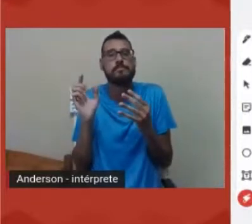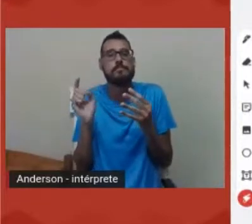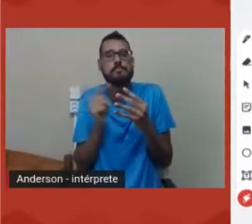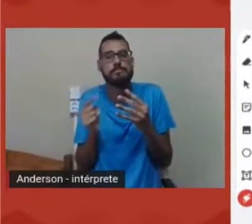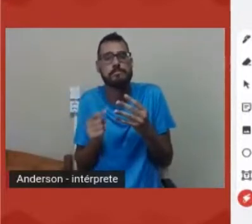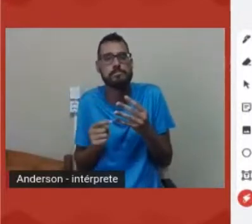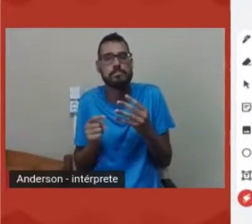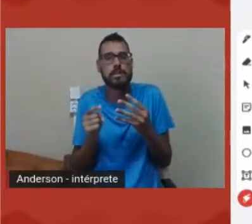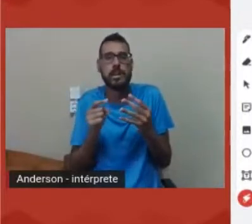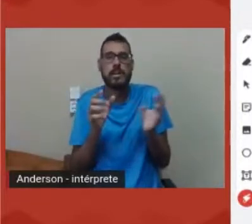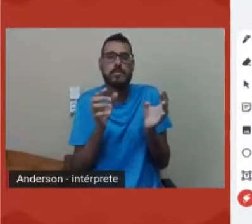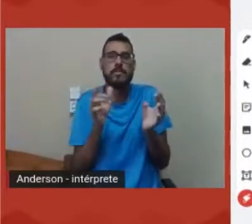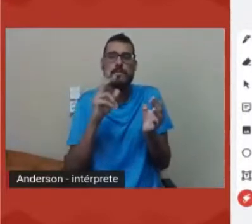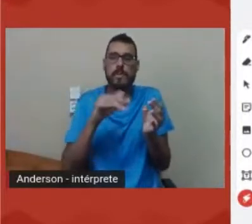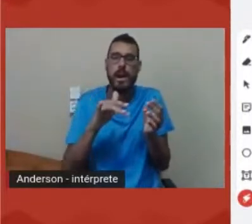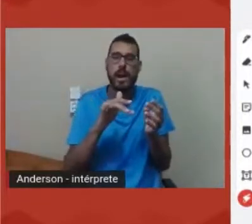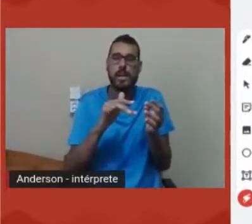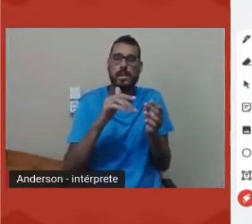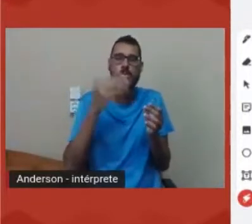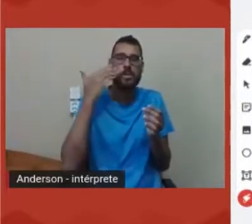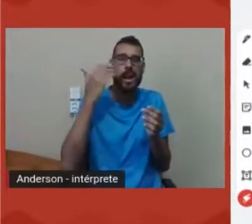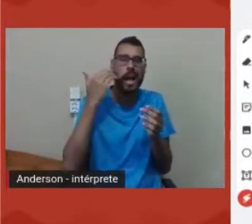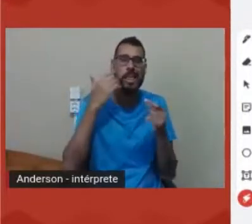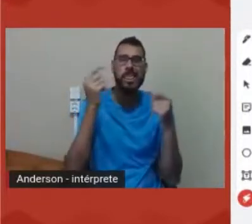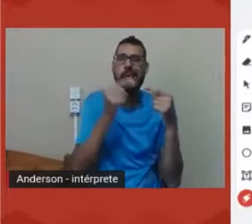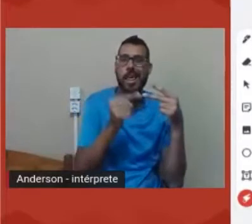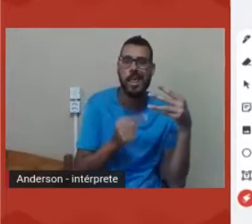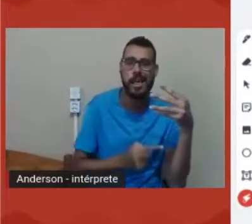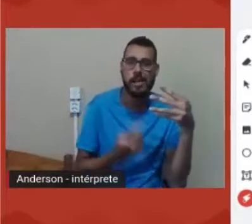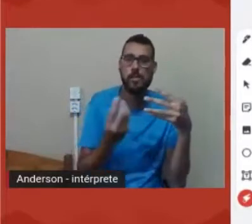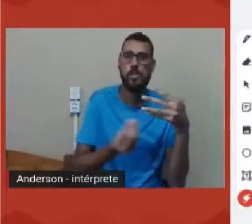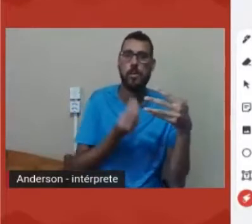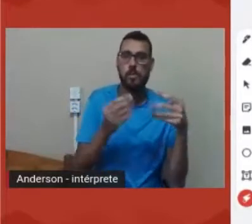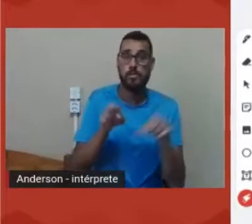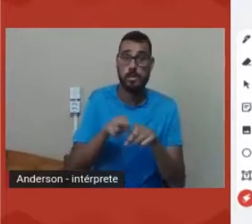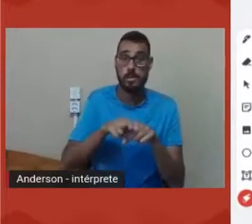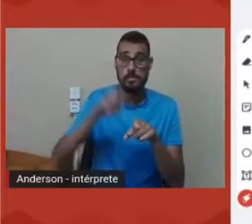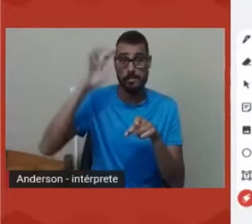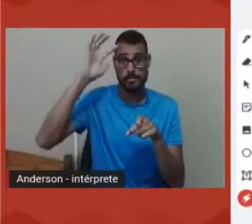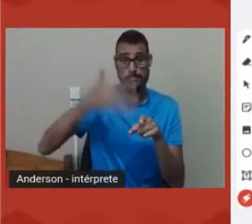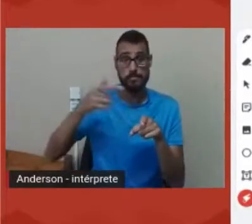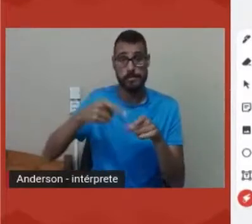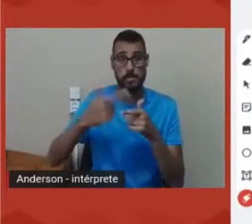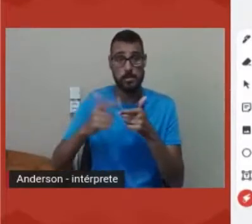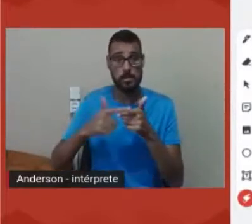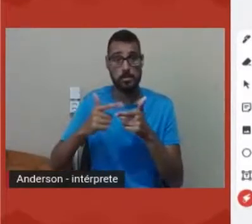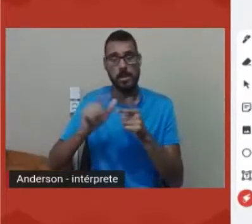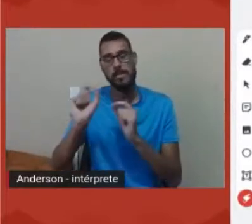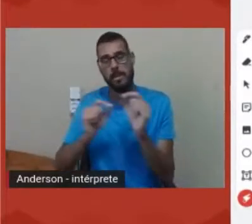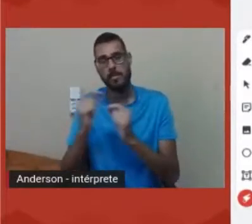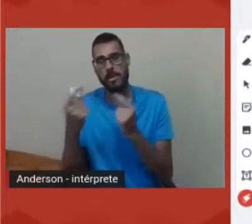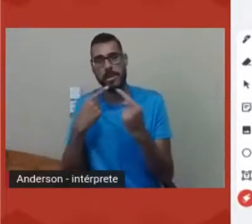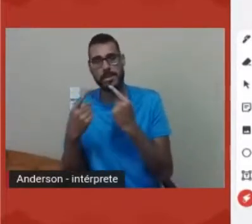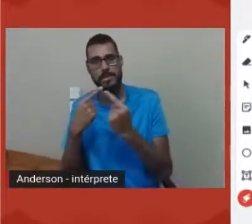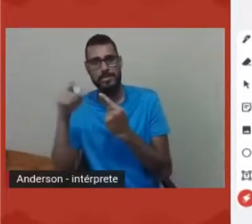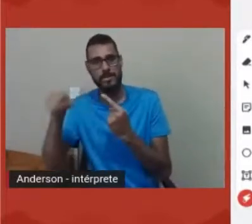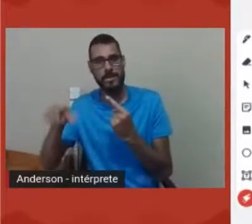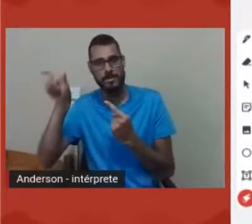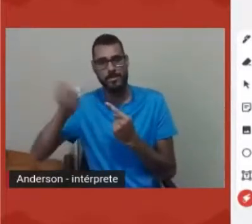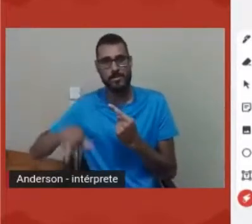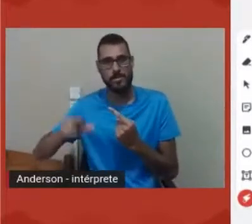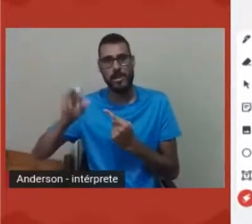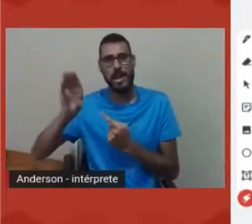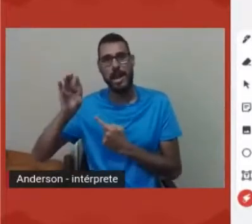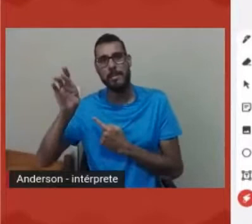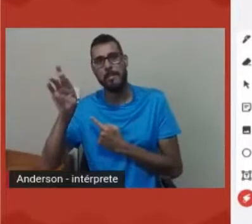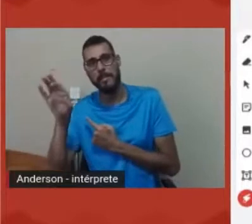E também pela discussão que teve aí da situação problema, que foi esse diálogo entre a Bárbara e o Jorginho. Então, eu não